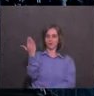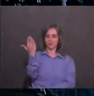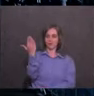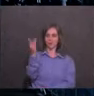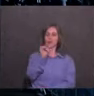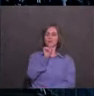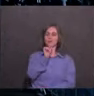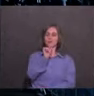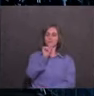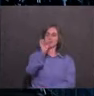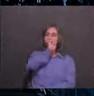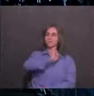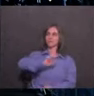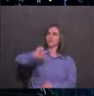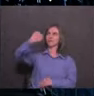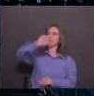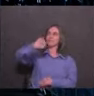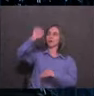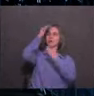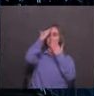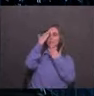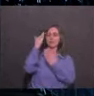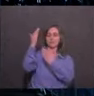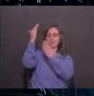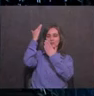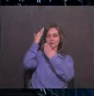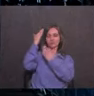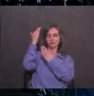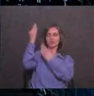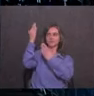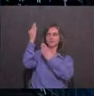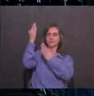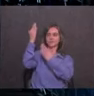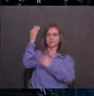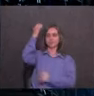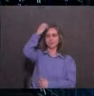céus, santificado seja o vosso nome,